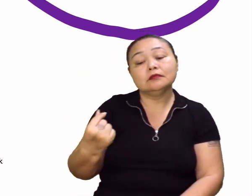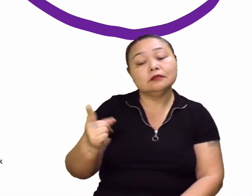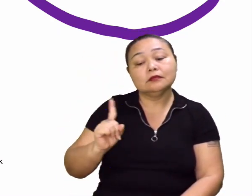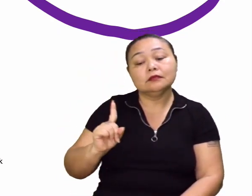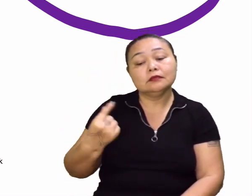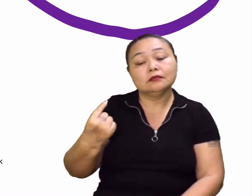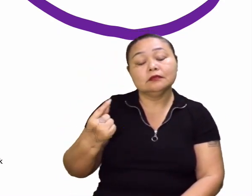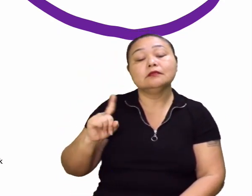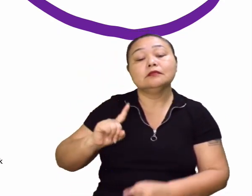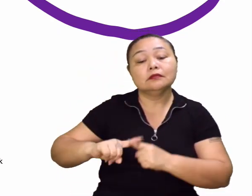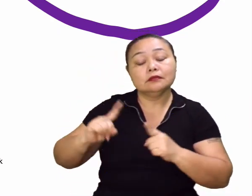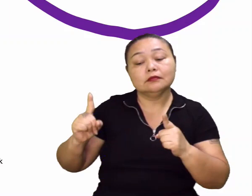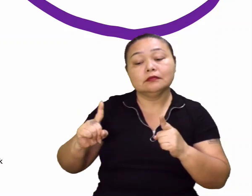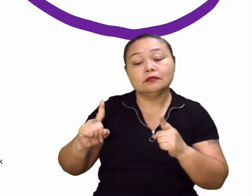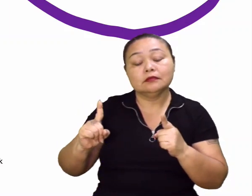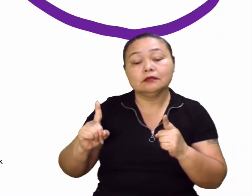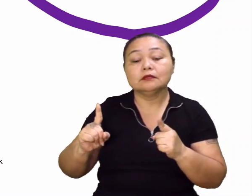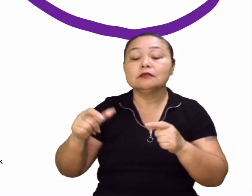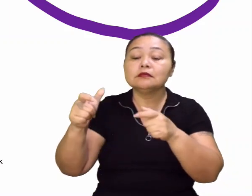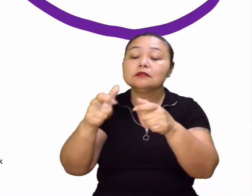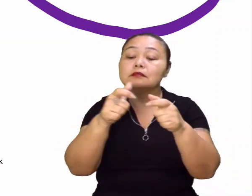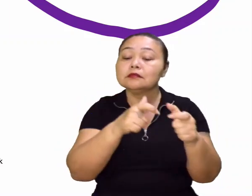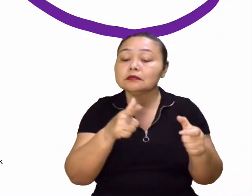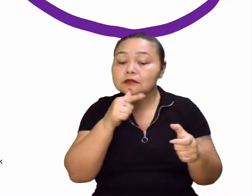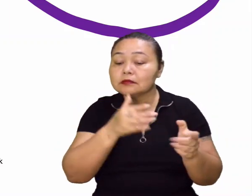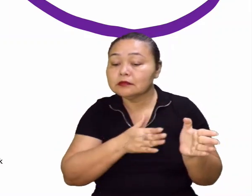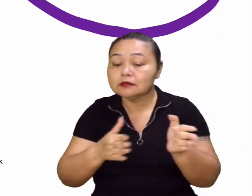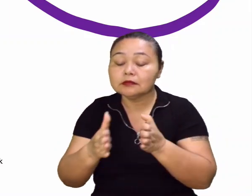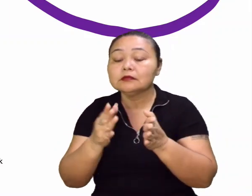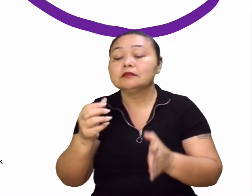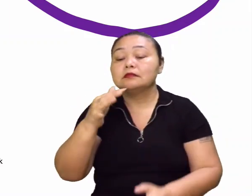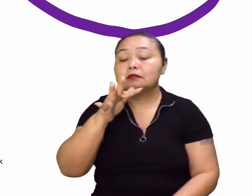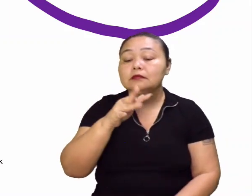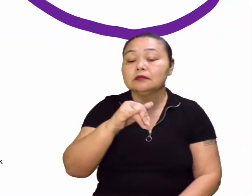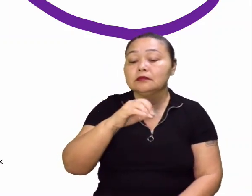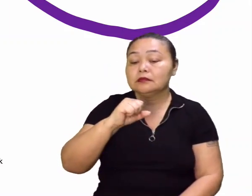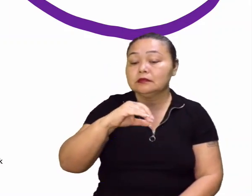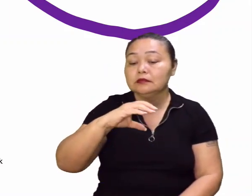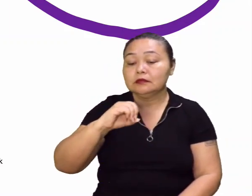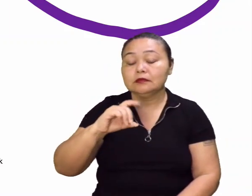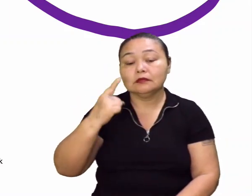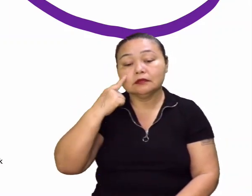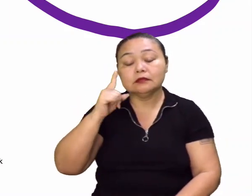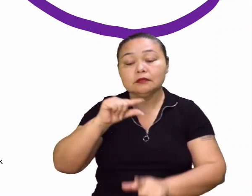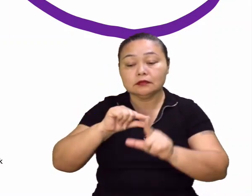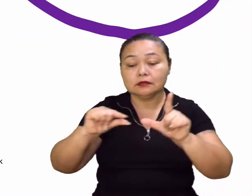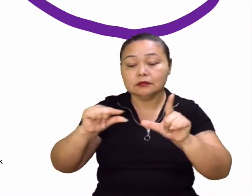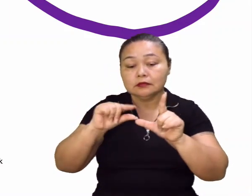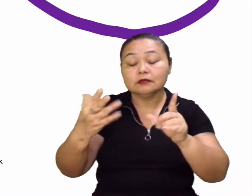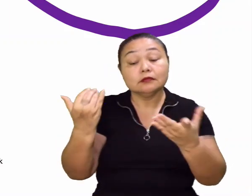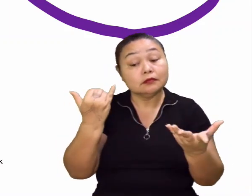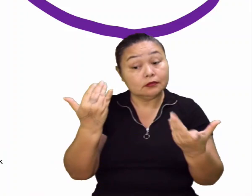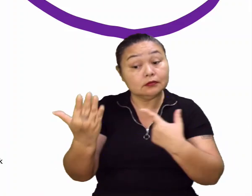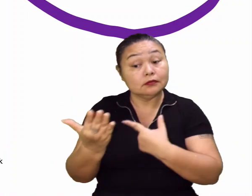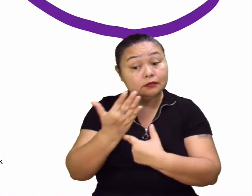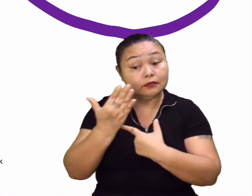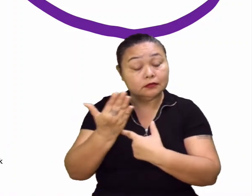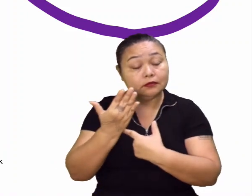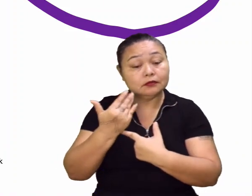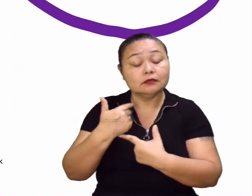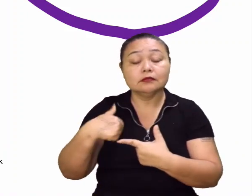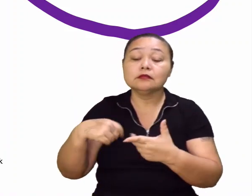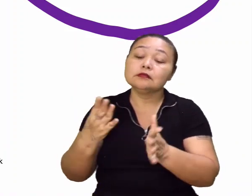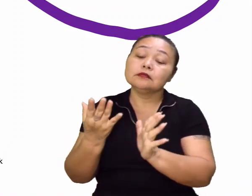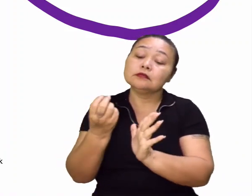economia, mas era um mapa de região hidrográfica, um mapa físico. Mas aí a legenda ela vem ajudar, porque nesse mapa é um